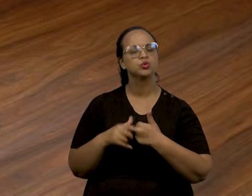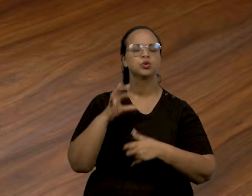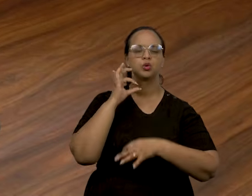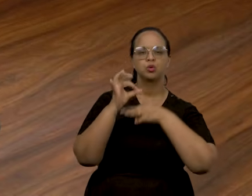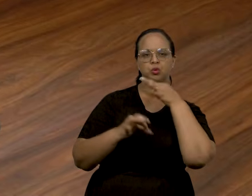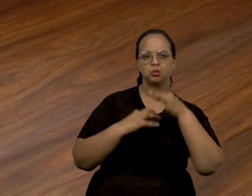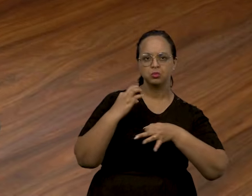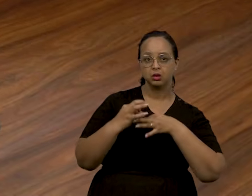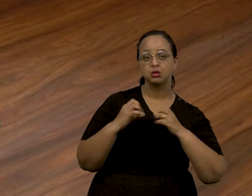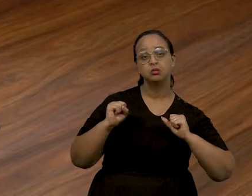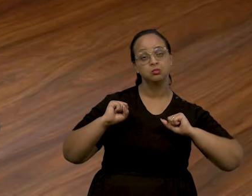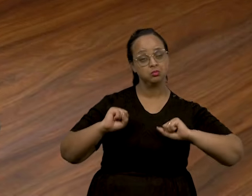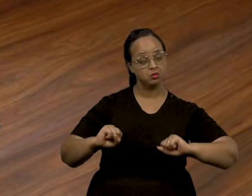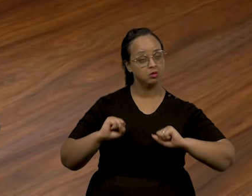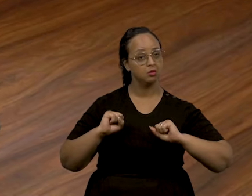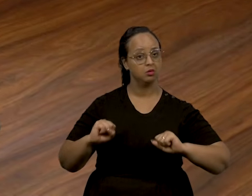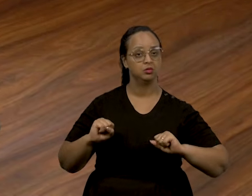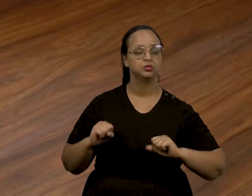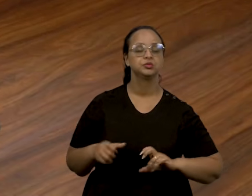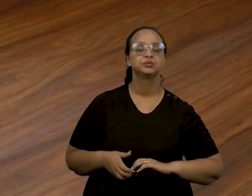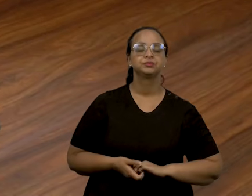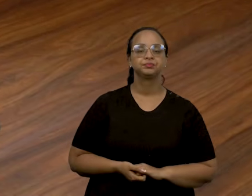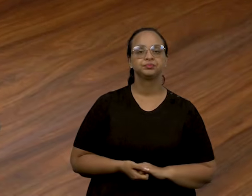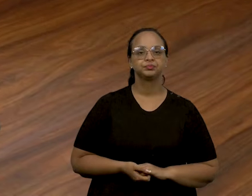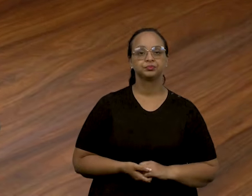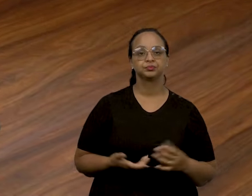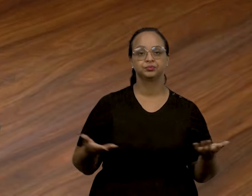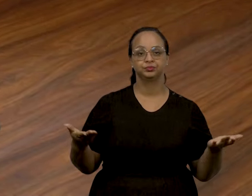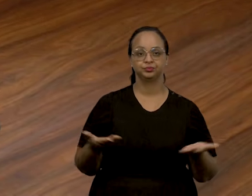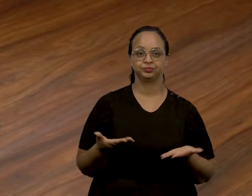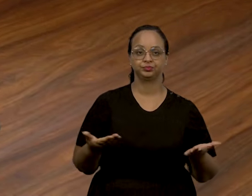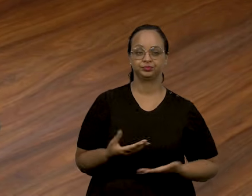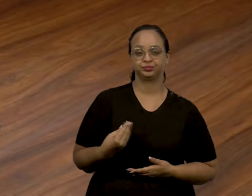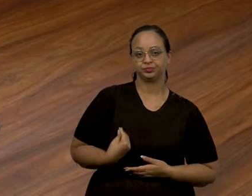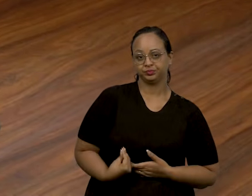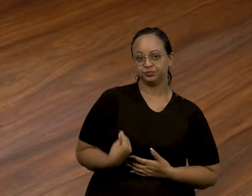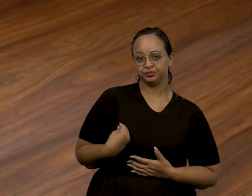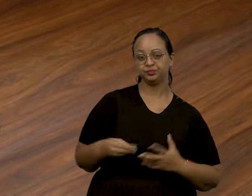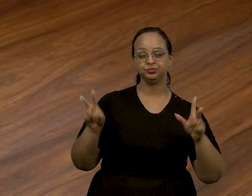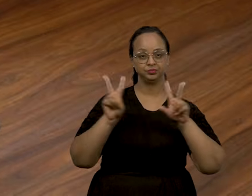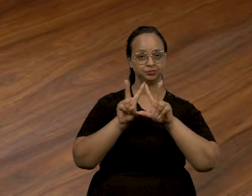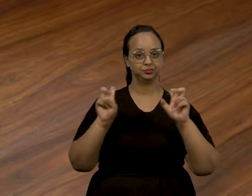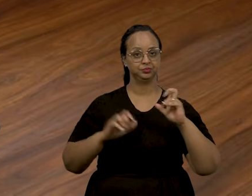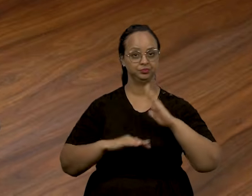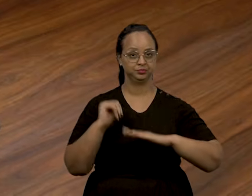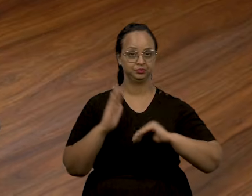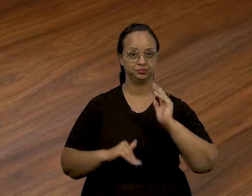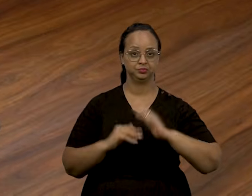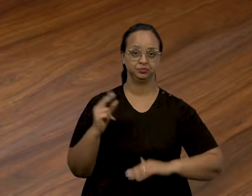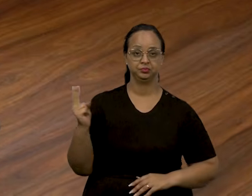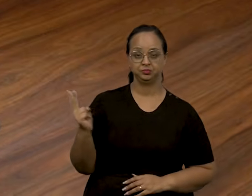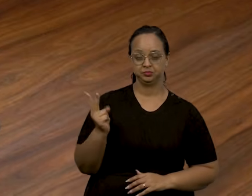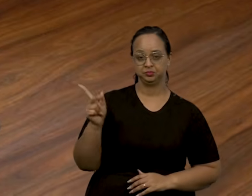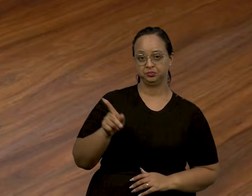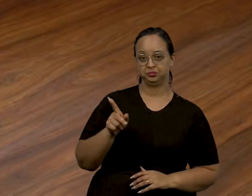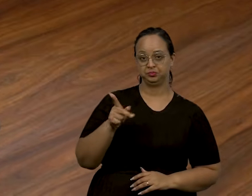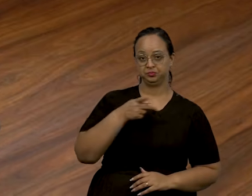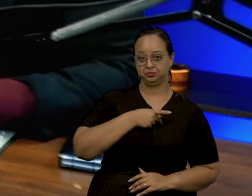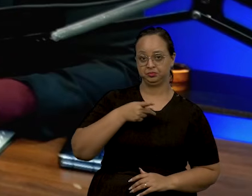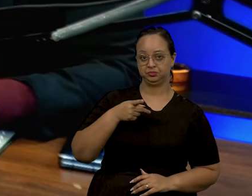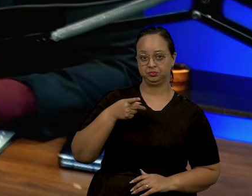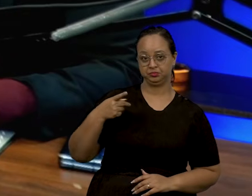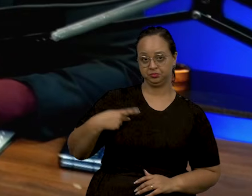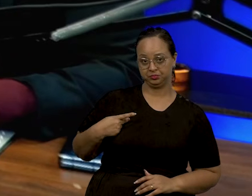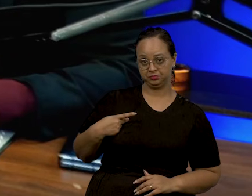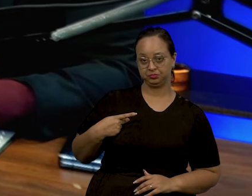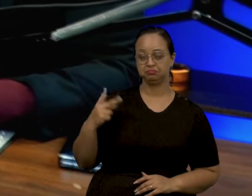sempre atentos ao seu comentário. E temos aqui hoje, para tratar das profissões, aqui dois pastores comigo, o pastor Jadson e o